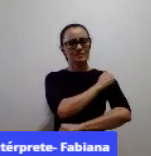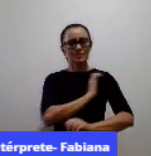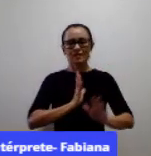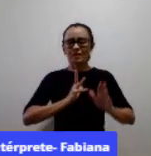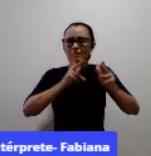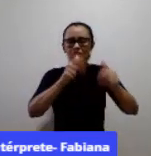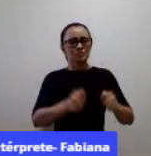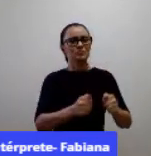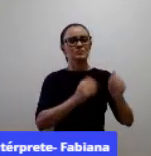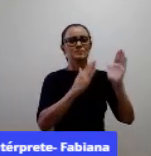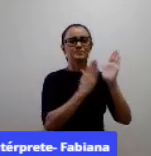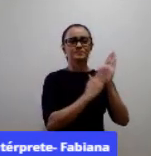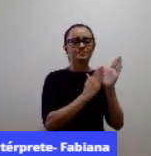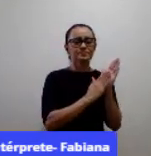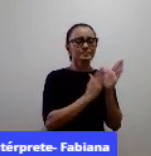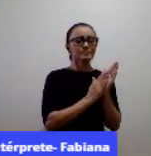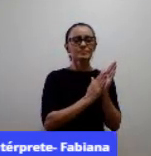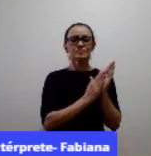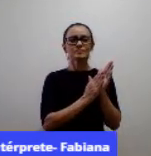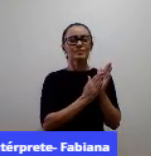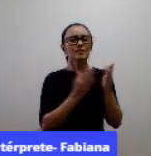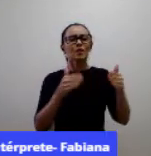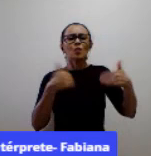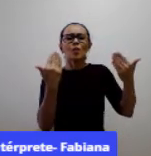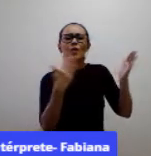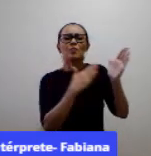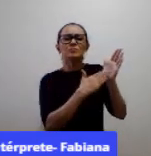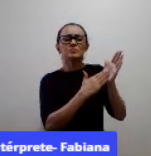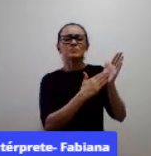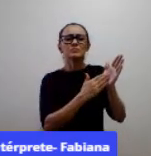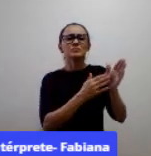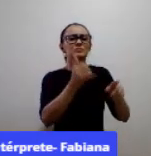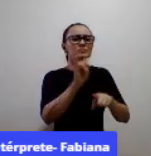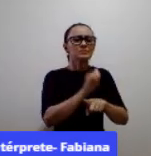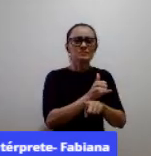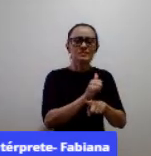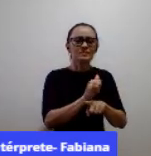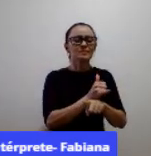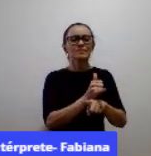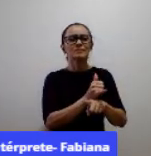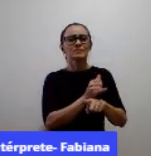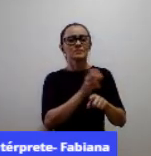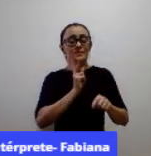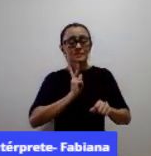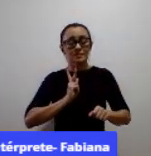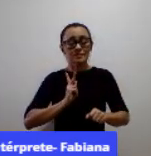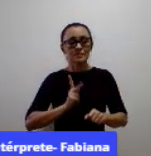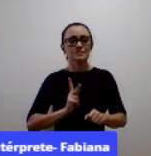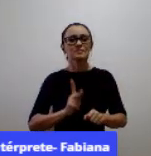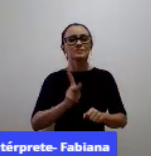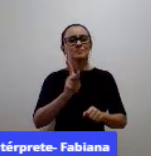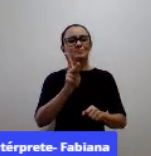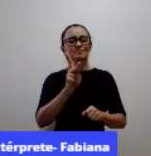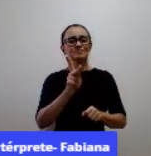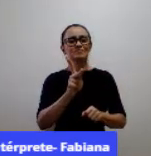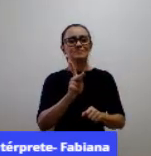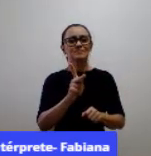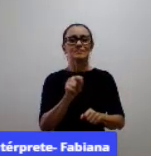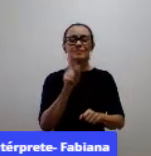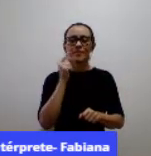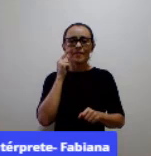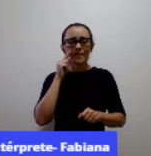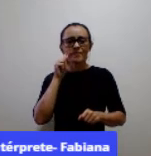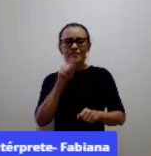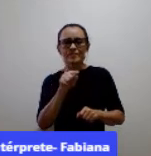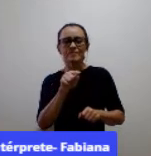proposto como estratégia, como metodologia, a gente sempre se focar nessa questão do potencial do aluno também